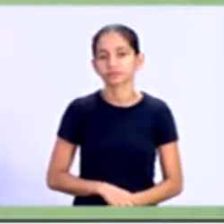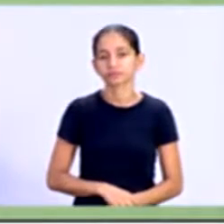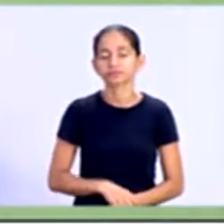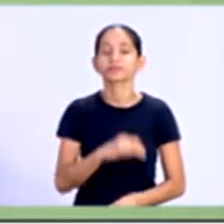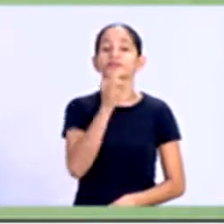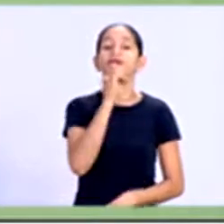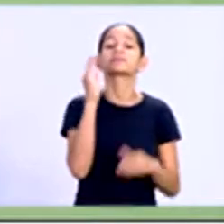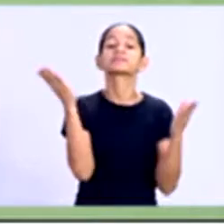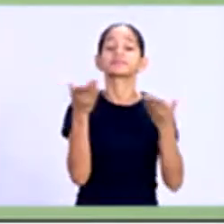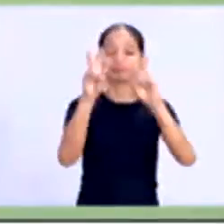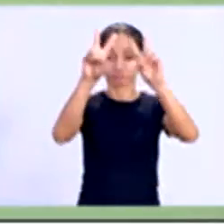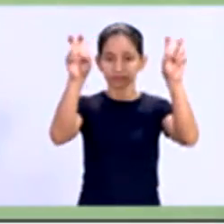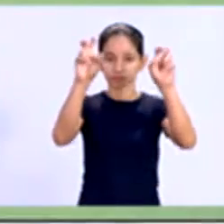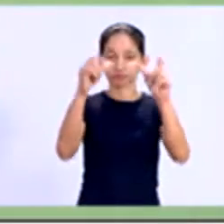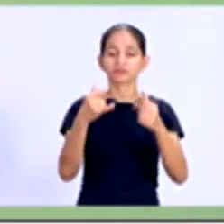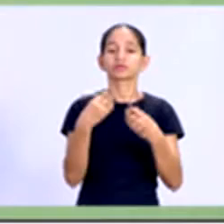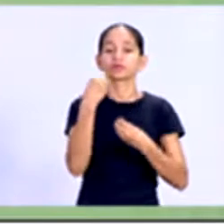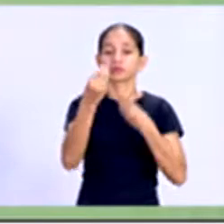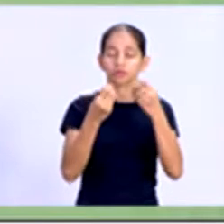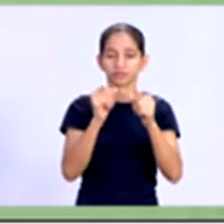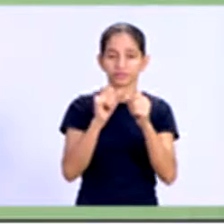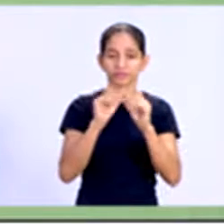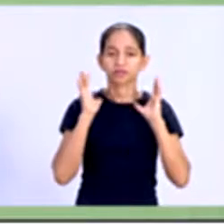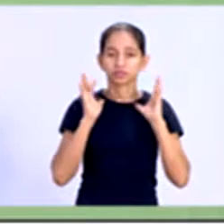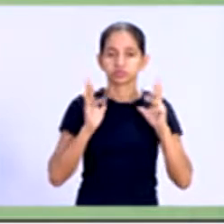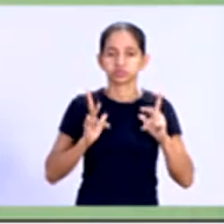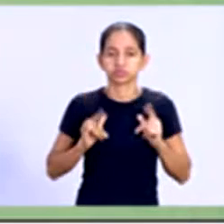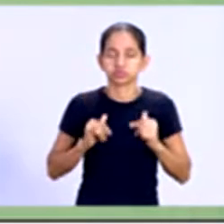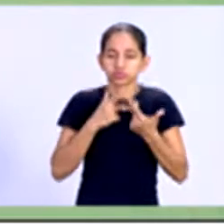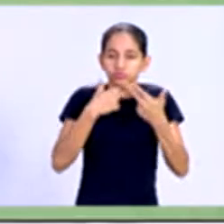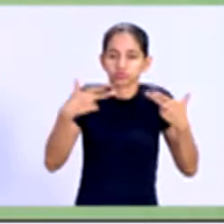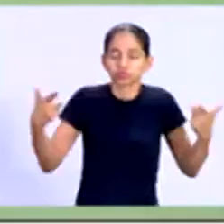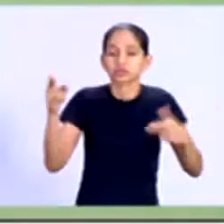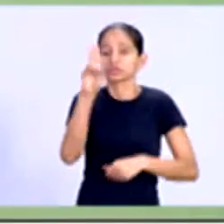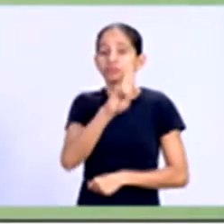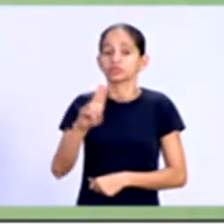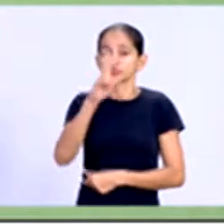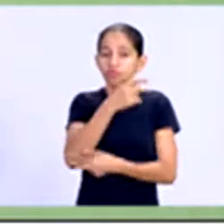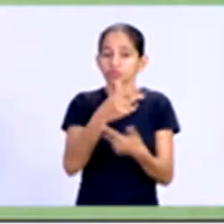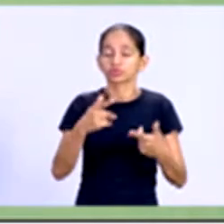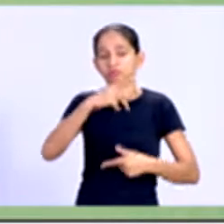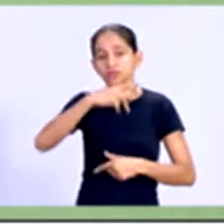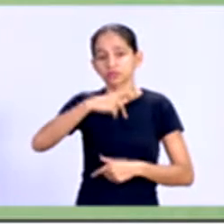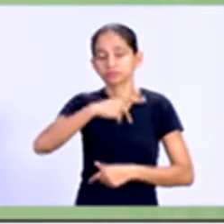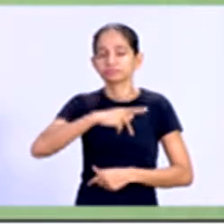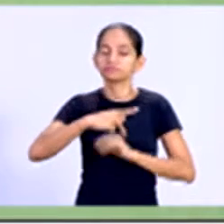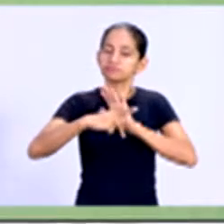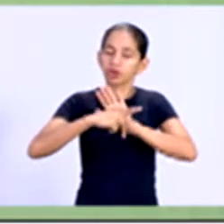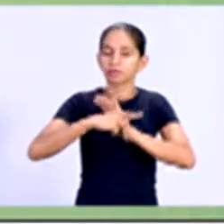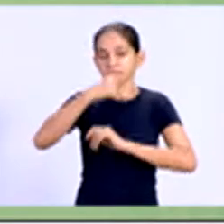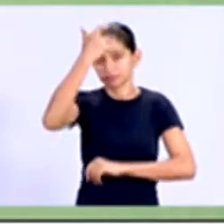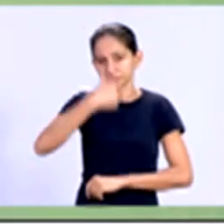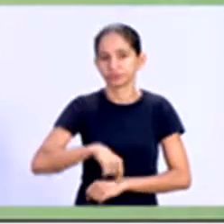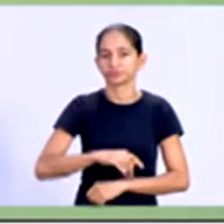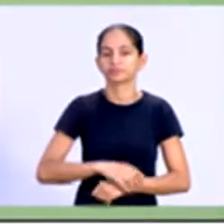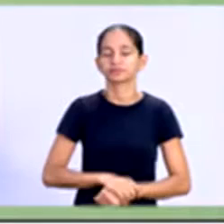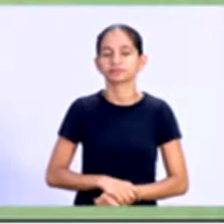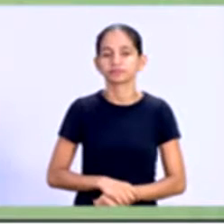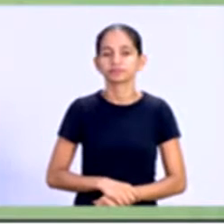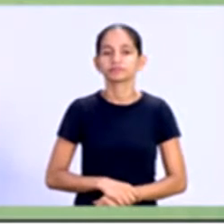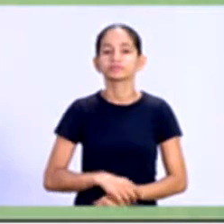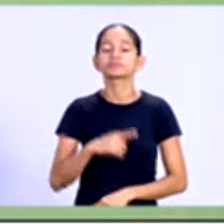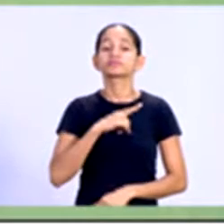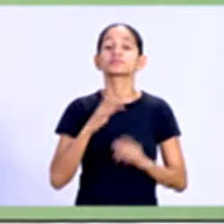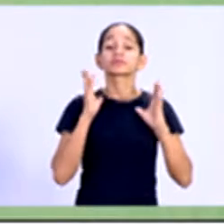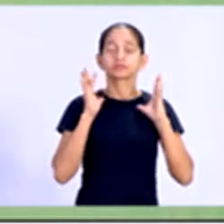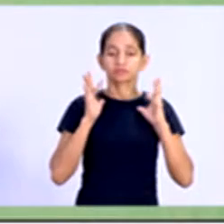Vamos agora para a higiene pessoal e o uso de equipamentos de proteção individual. A higiene